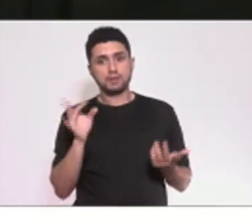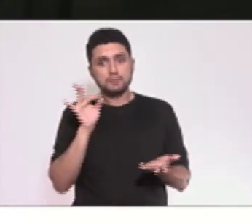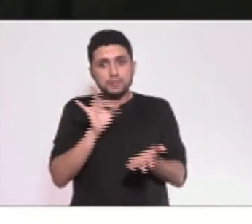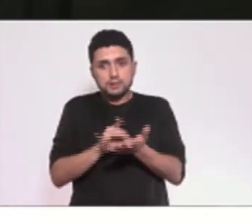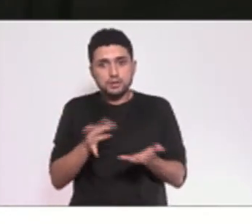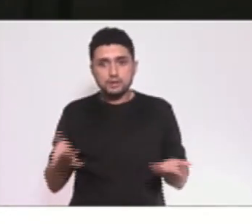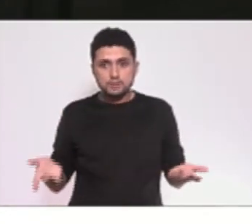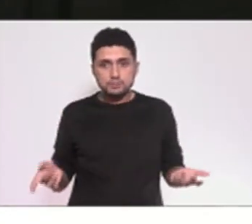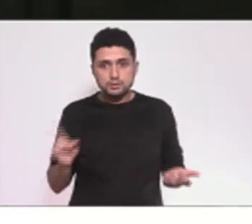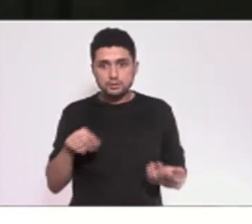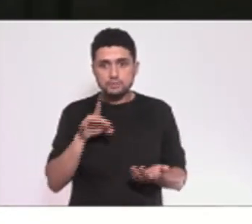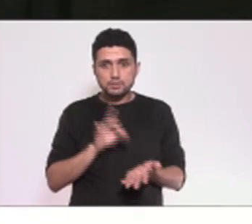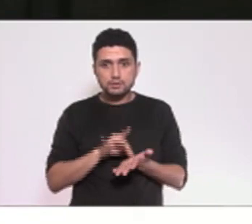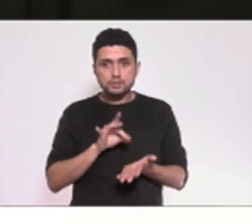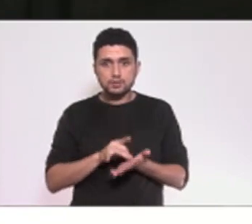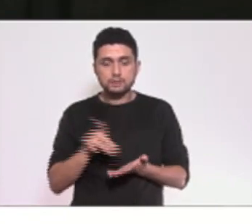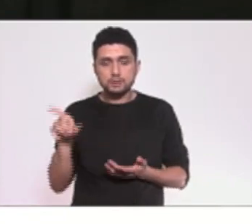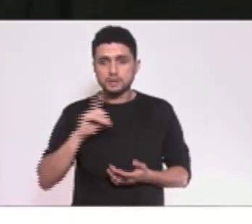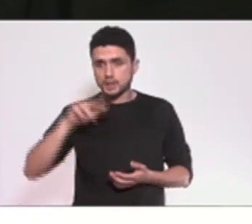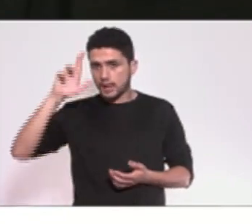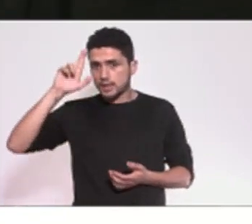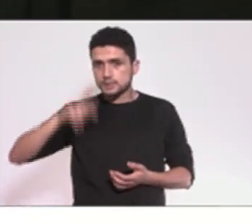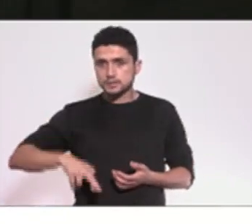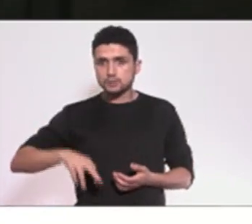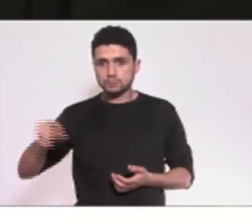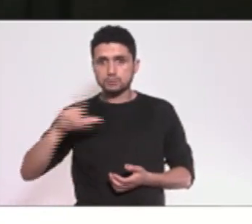verdade. Ele tem razão.